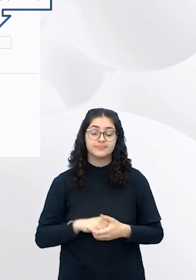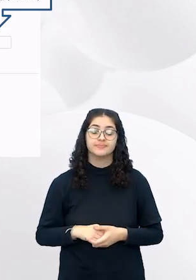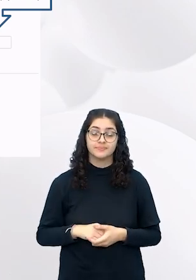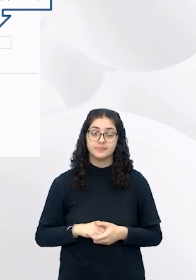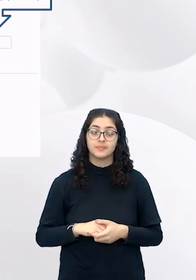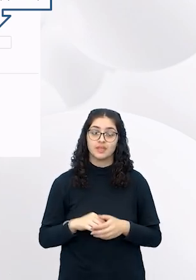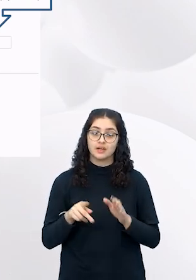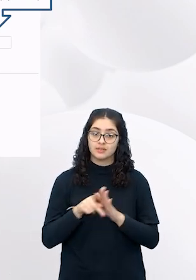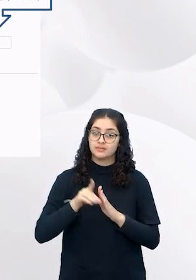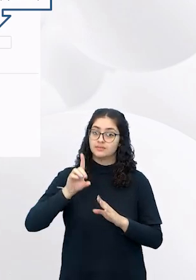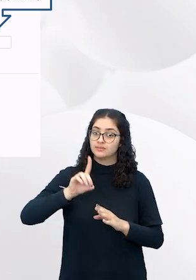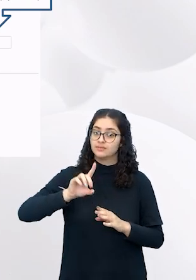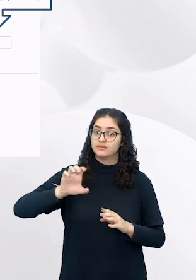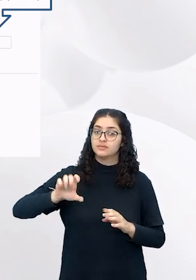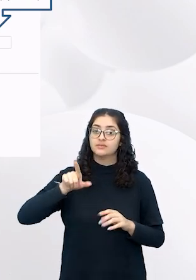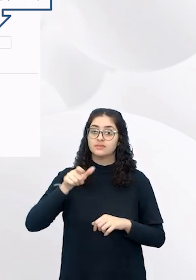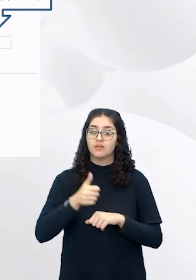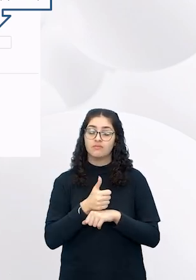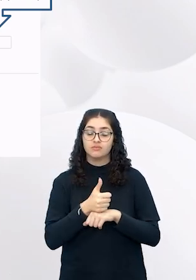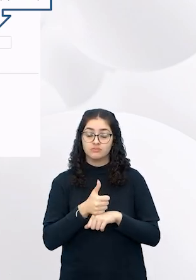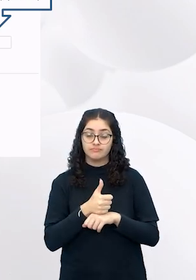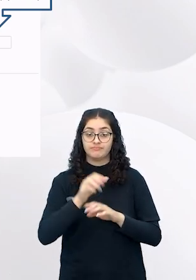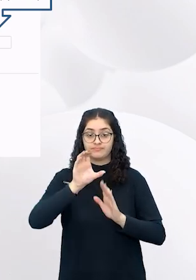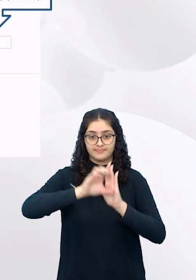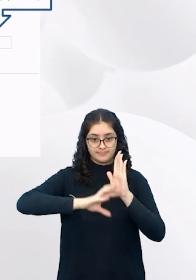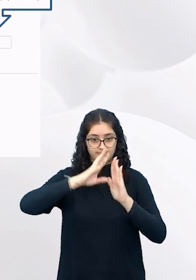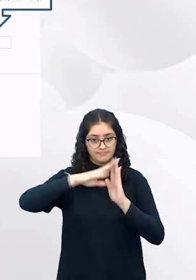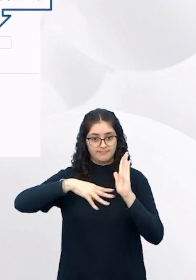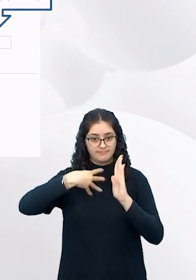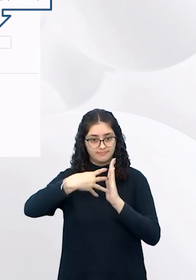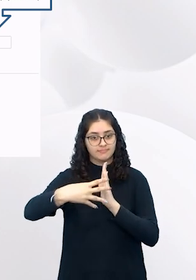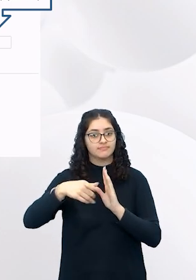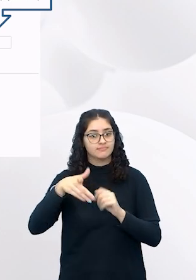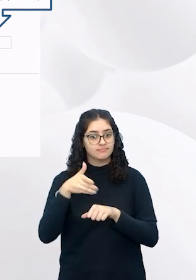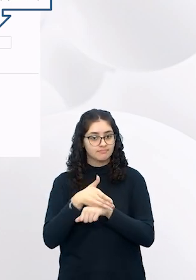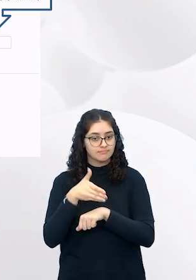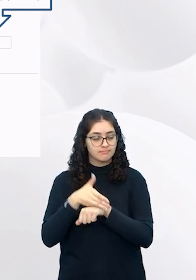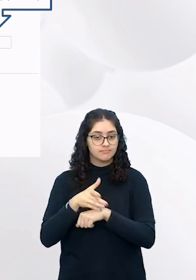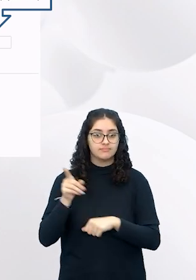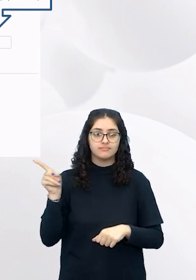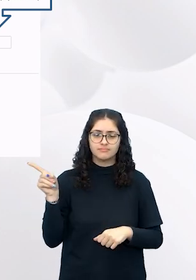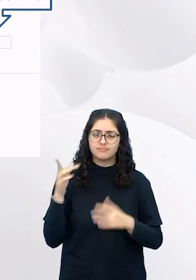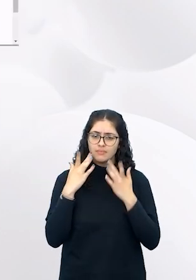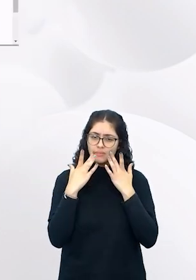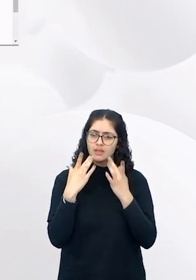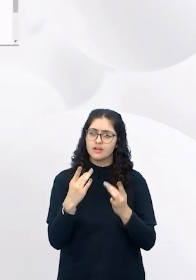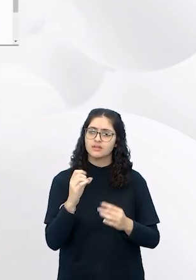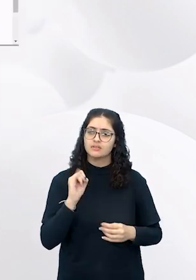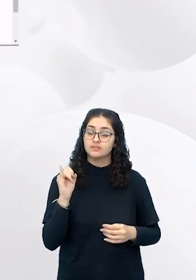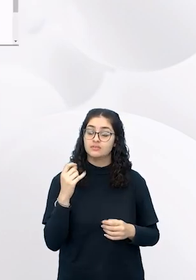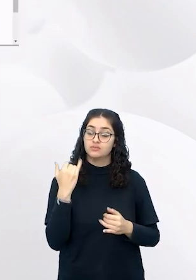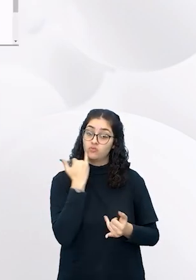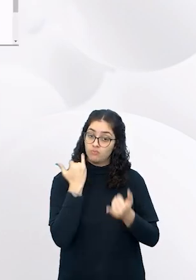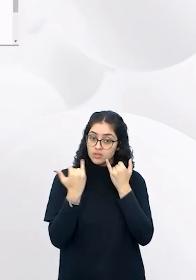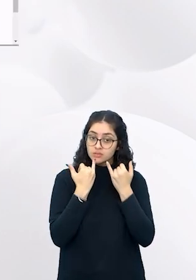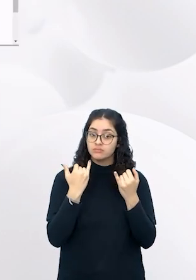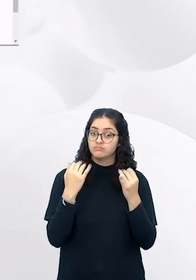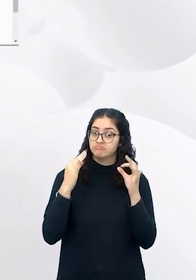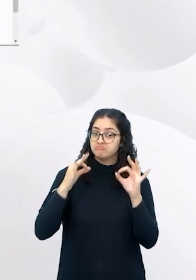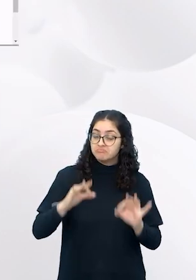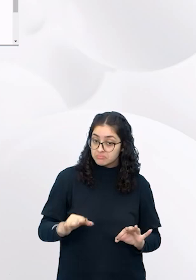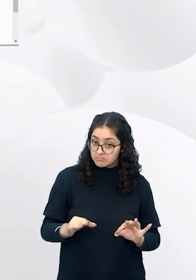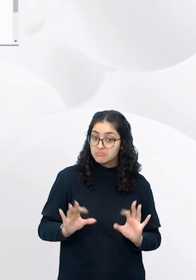formador DE, que é o professor especialista em currículo, vai acessar os campos, vai verificar se os dados estão